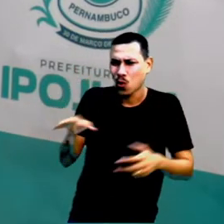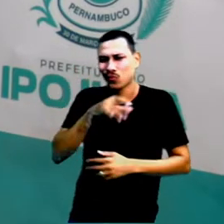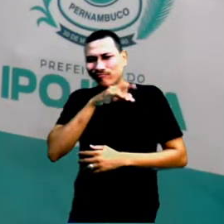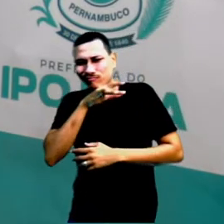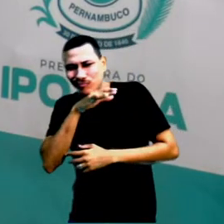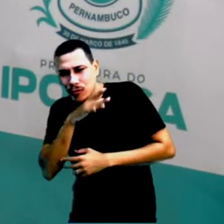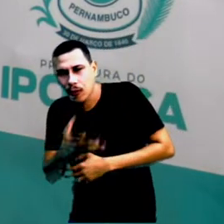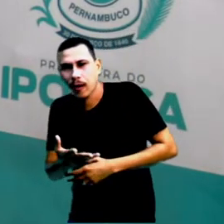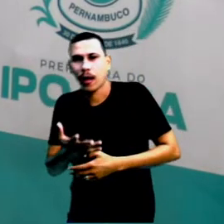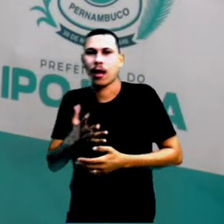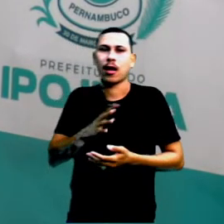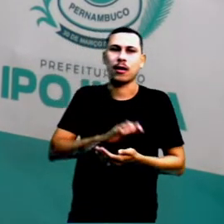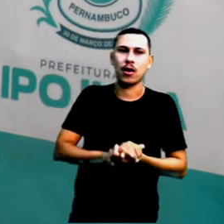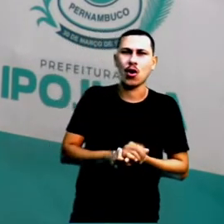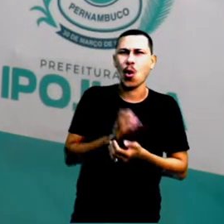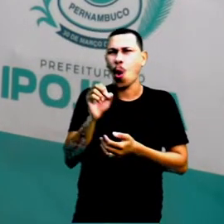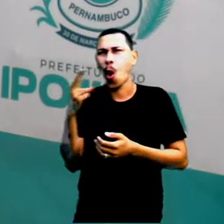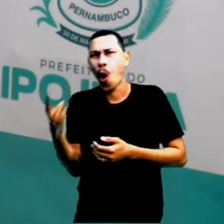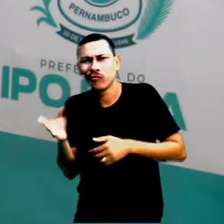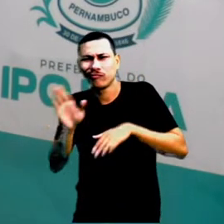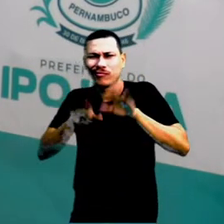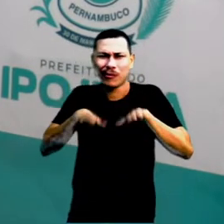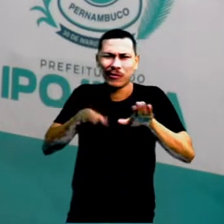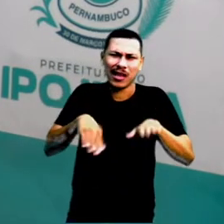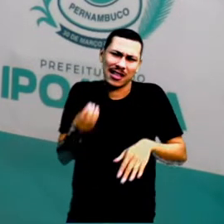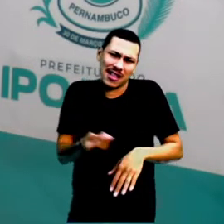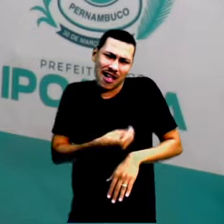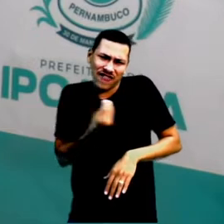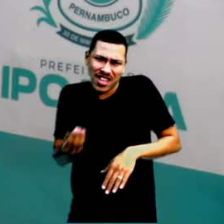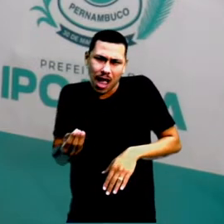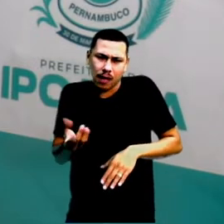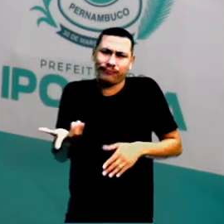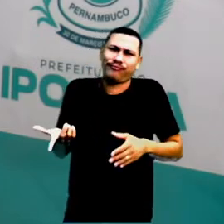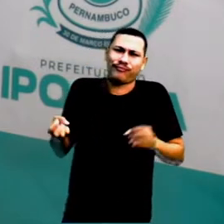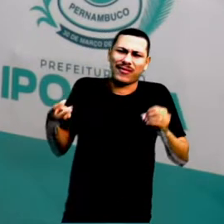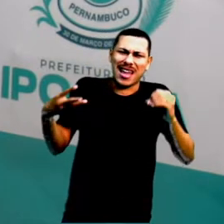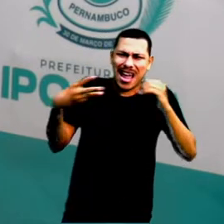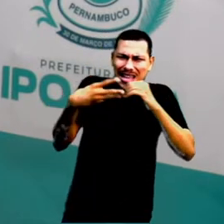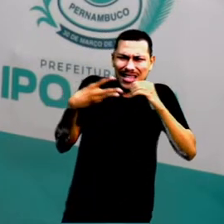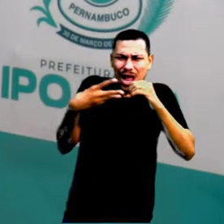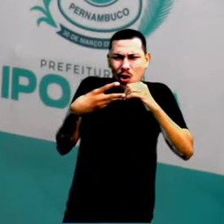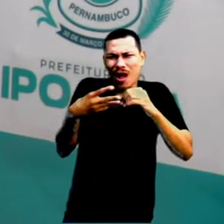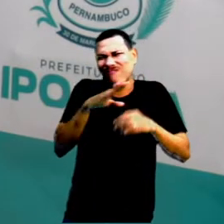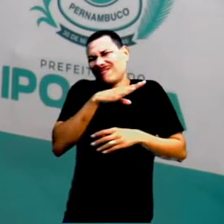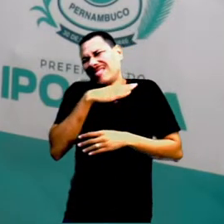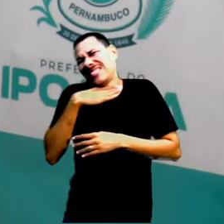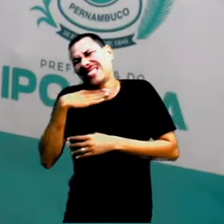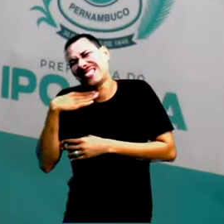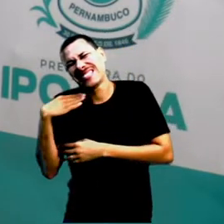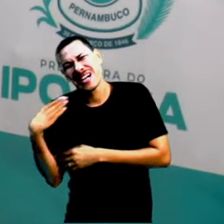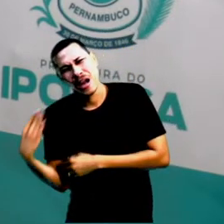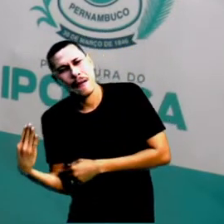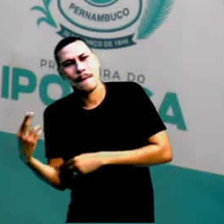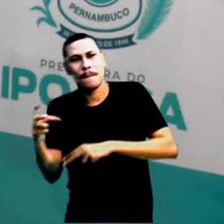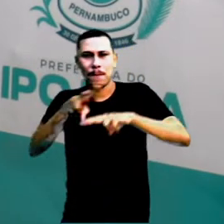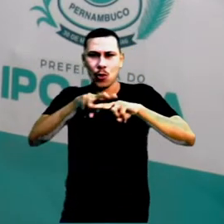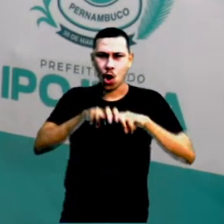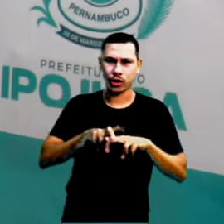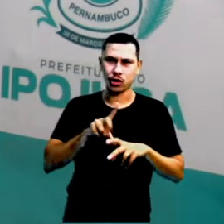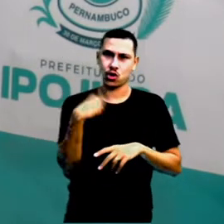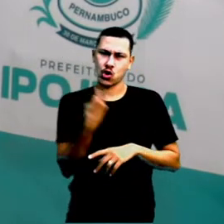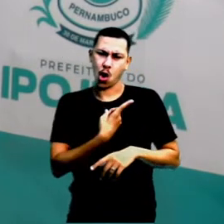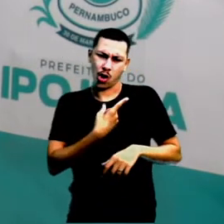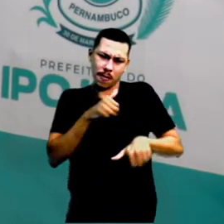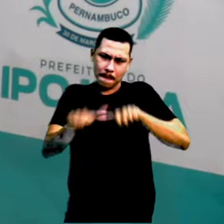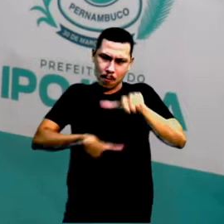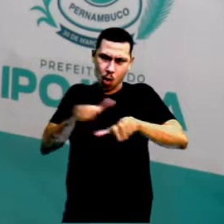alimentar bem, ou dependendo da vida que você tiver, elas vão o quê? Morrendo. Por isso que a gente vai enrugando,